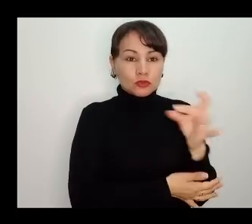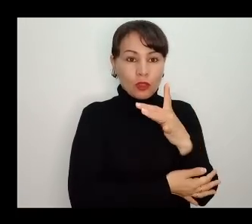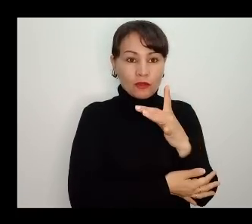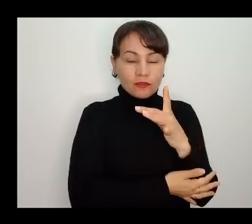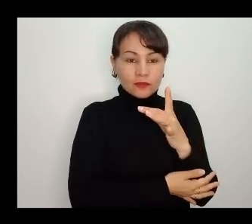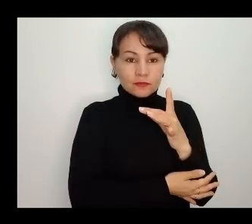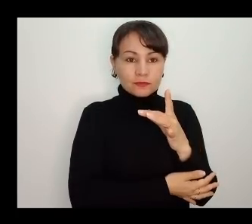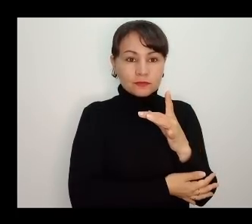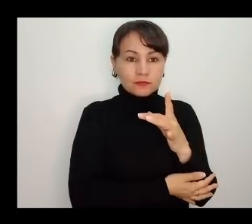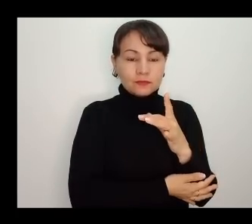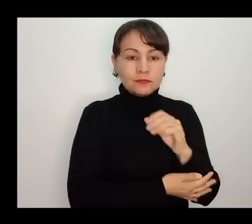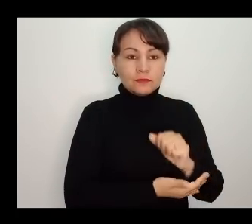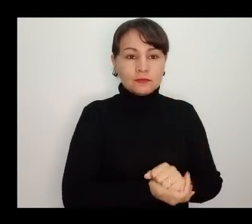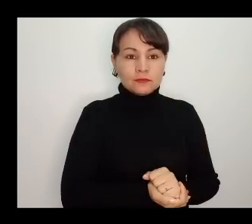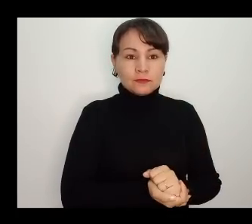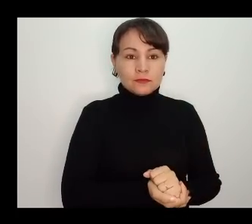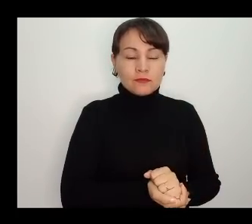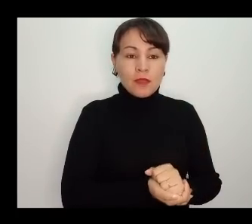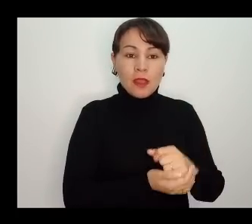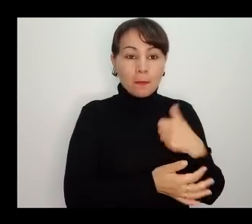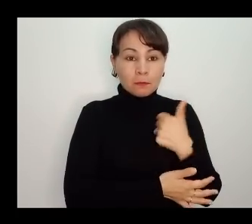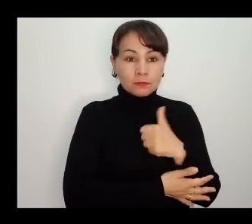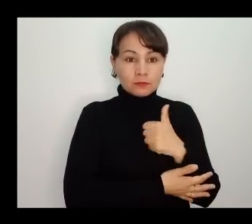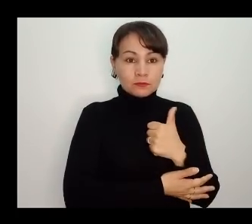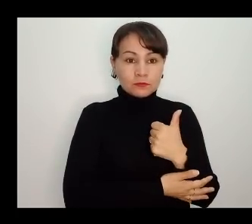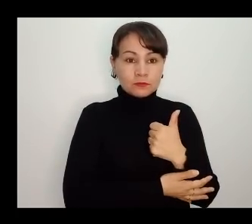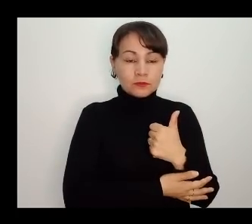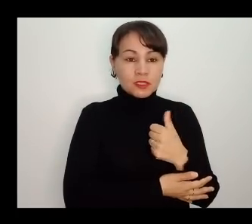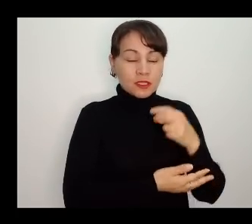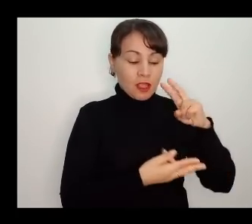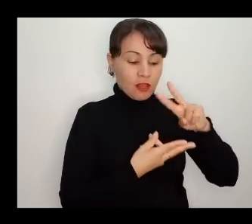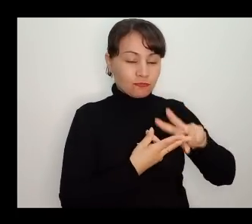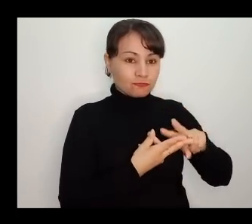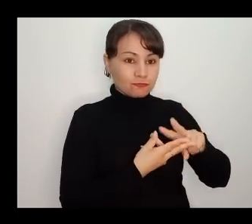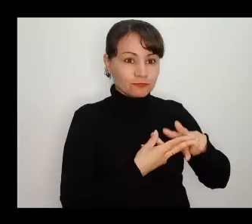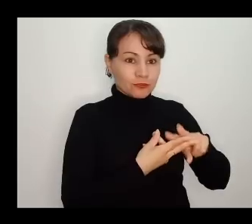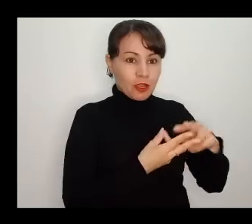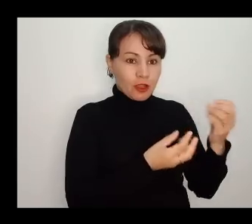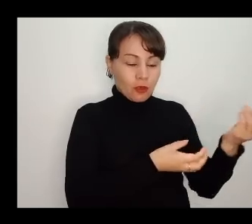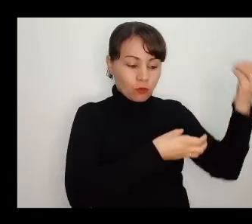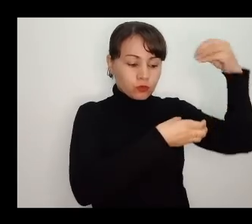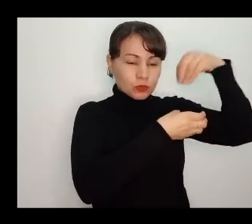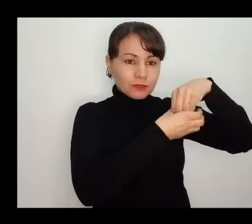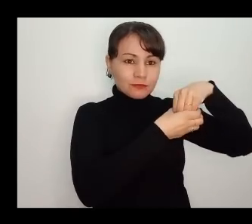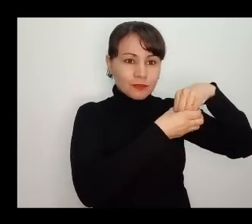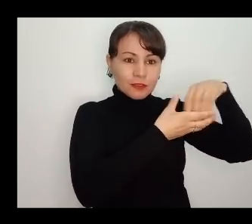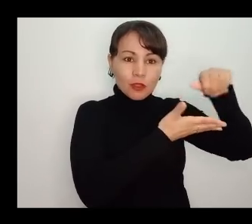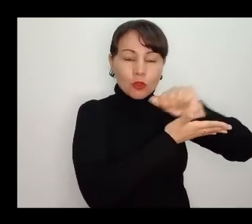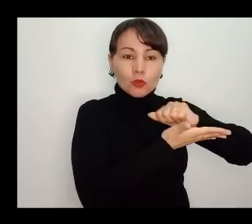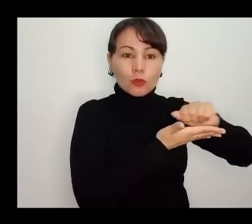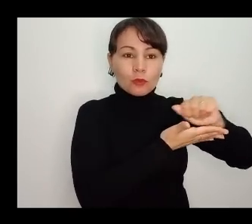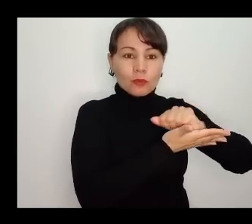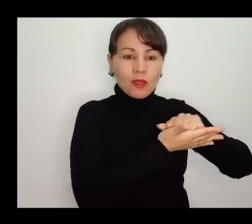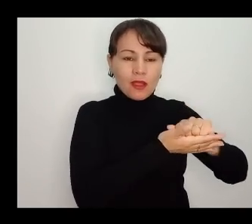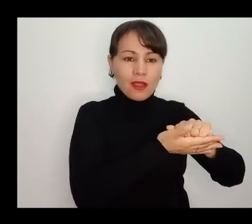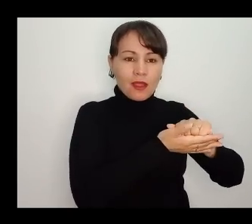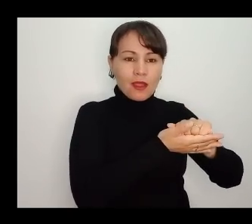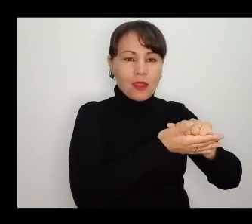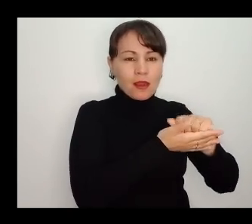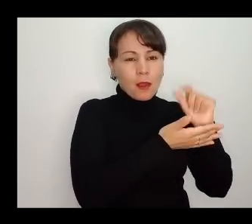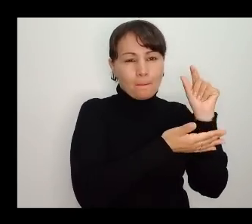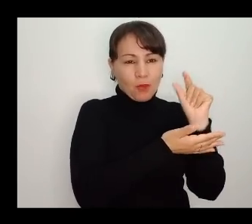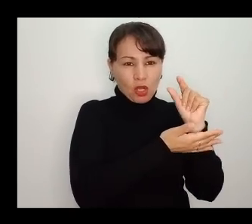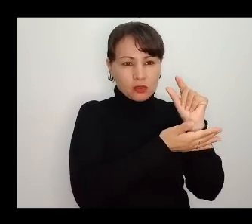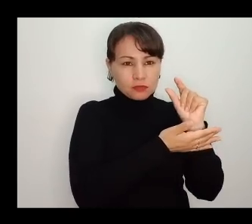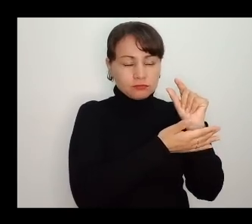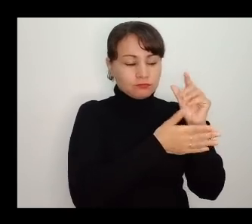informação nova, essa informação, primeiramente, ela vai ficar armazenada numa área